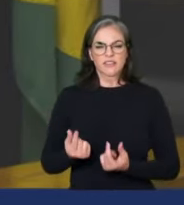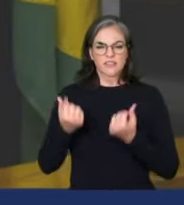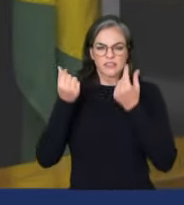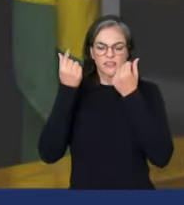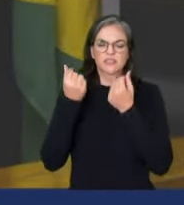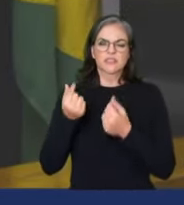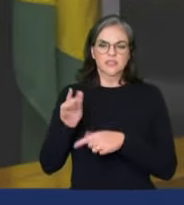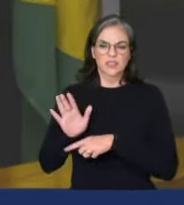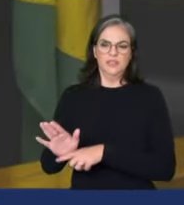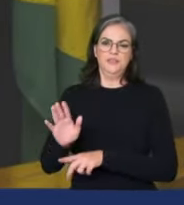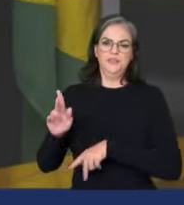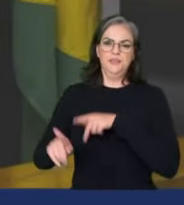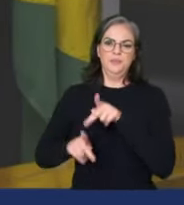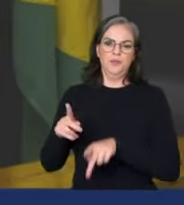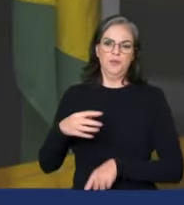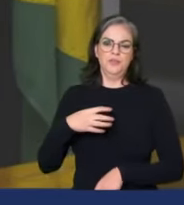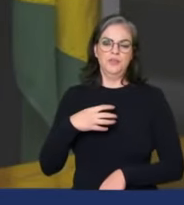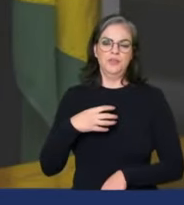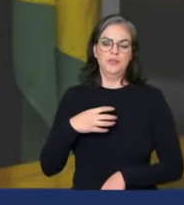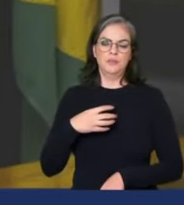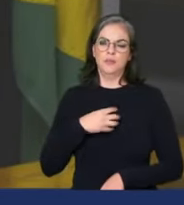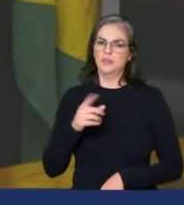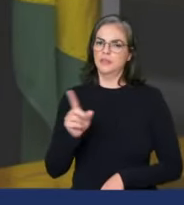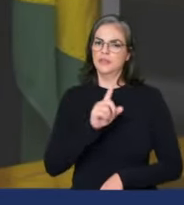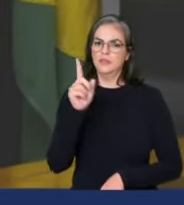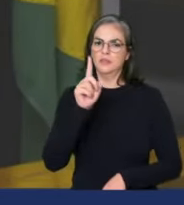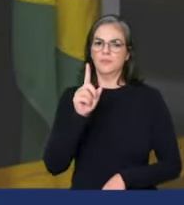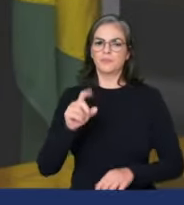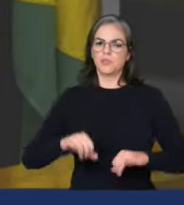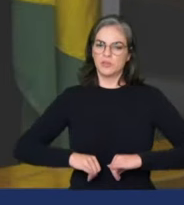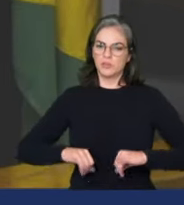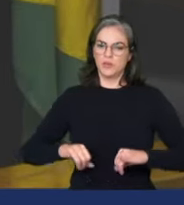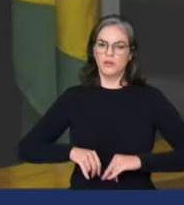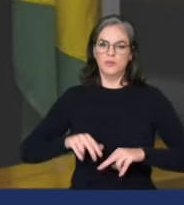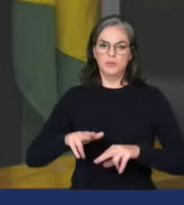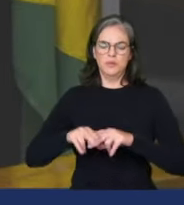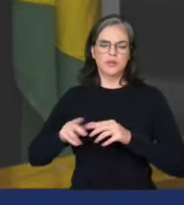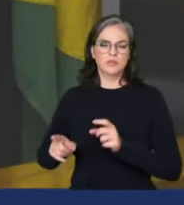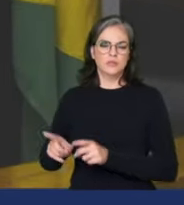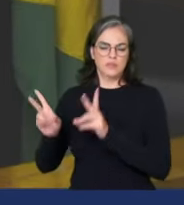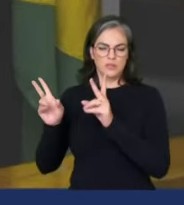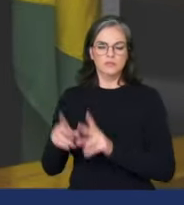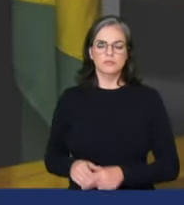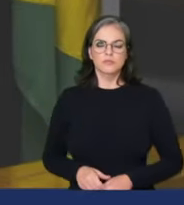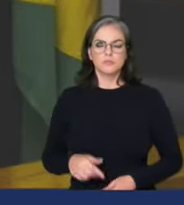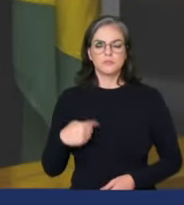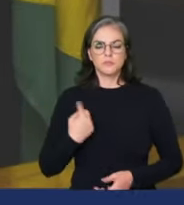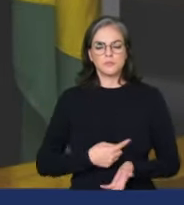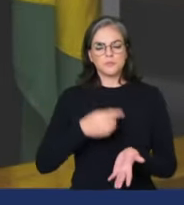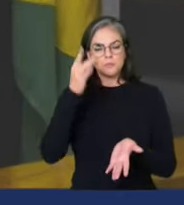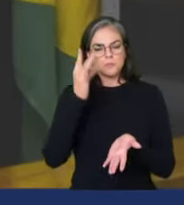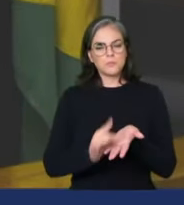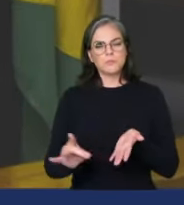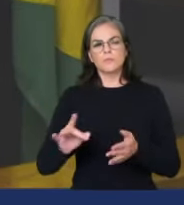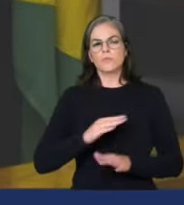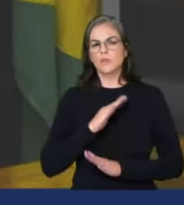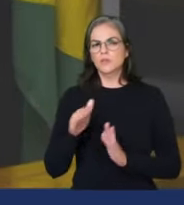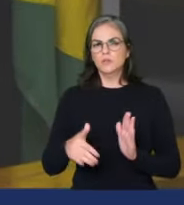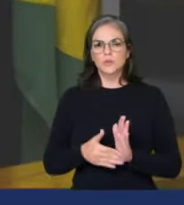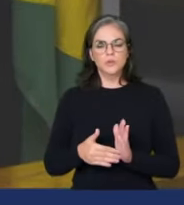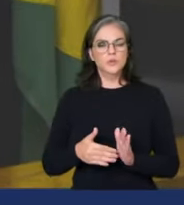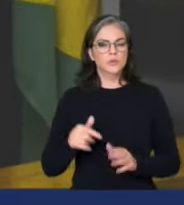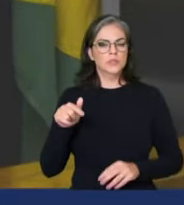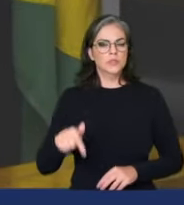povo nordestino, que já sofre com a privatização. Por isso aqui repudiamos toda e qualquer ação que venha para